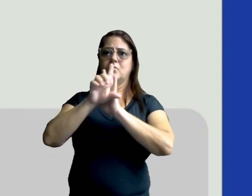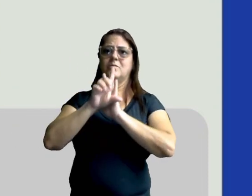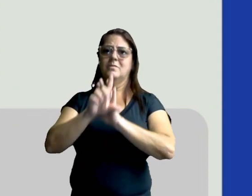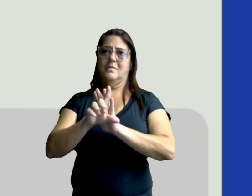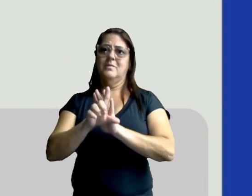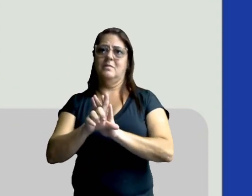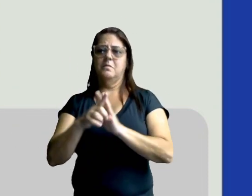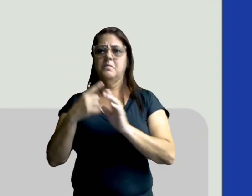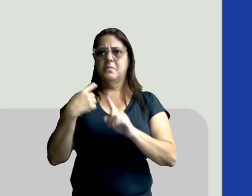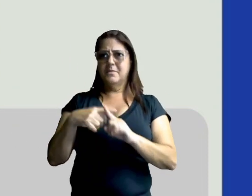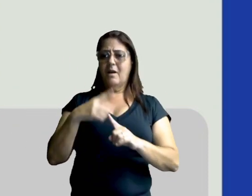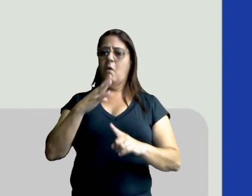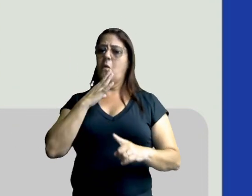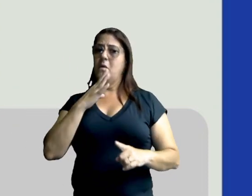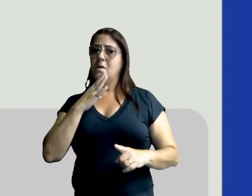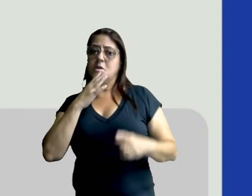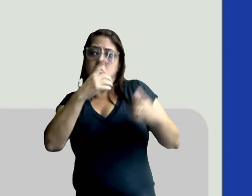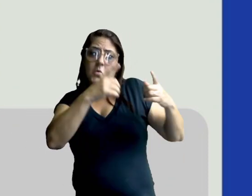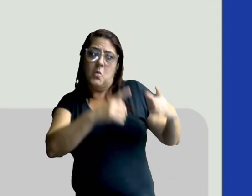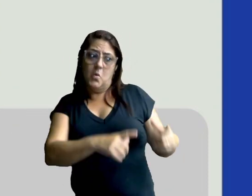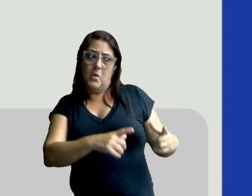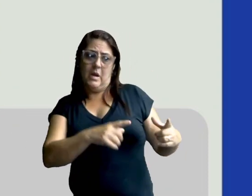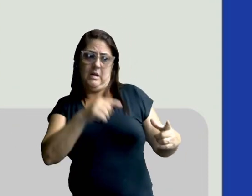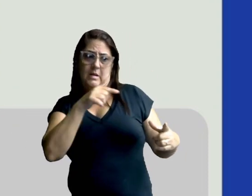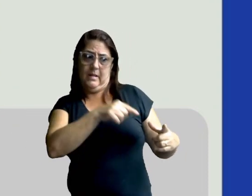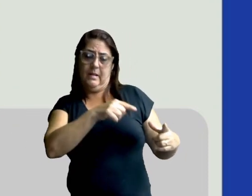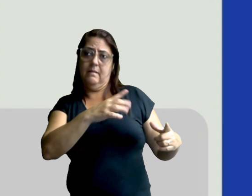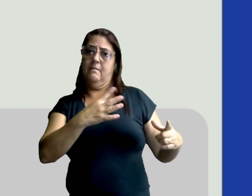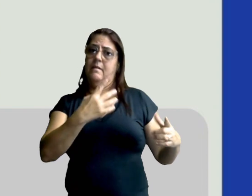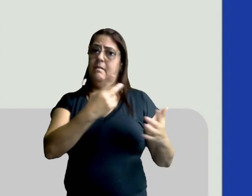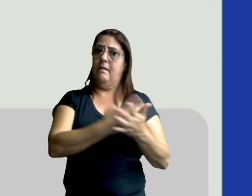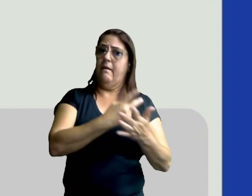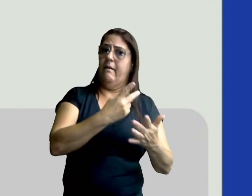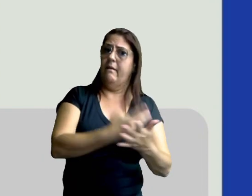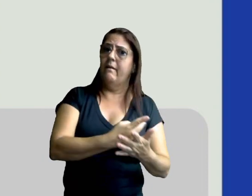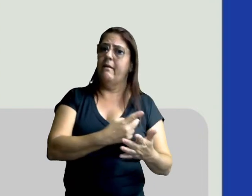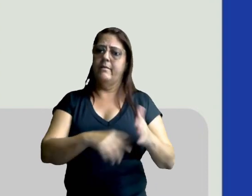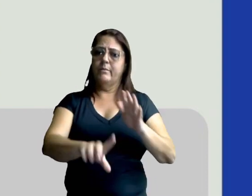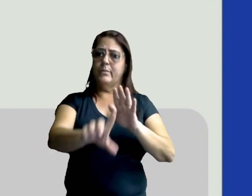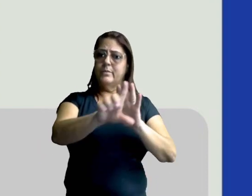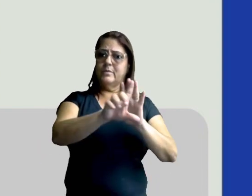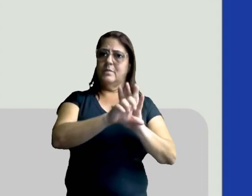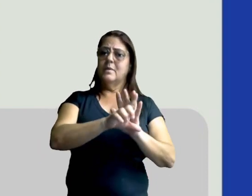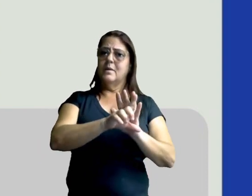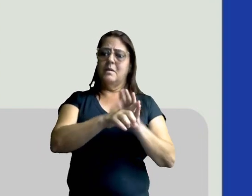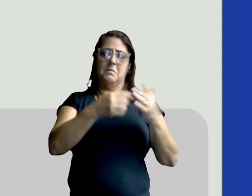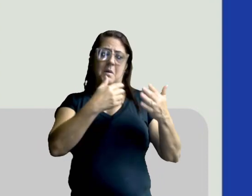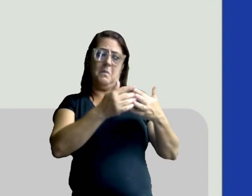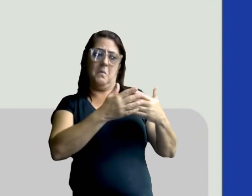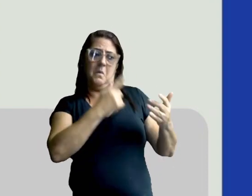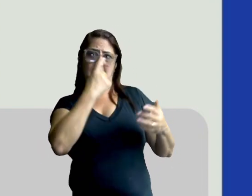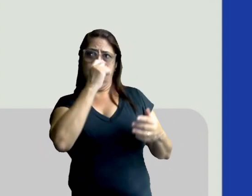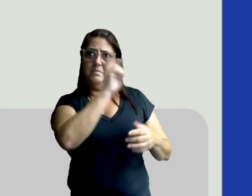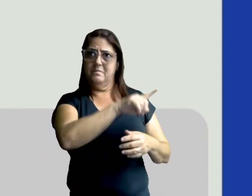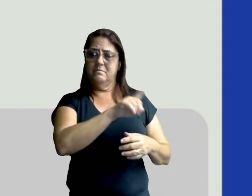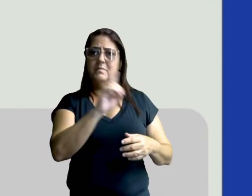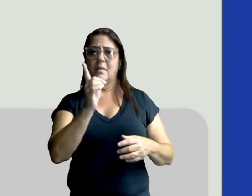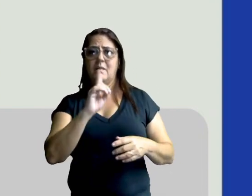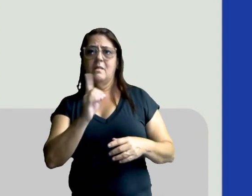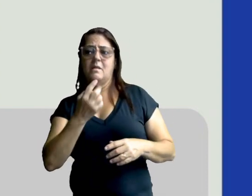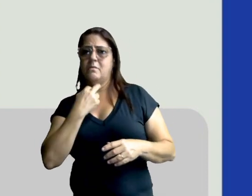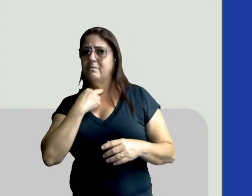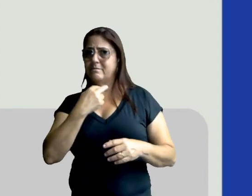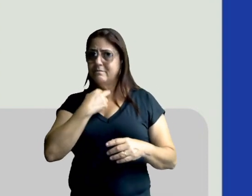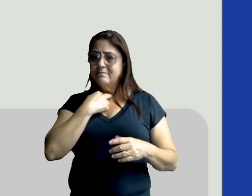tá? Então, se você conhece algum lugar, tá errado, aquele ali já está proibido por lei. A construção, por exemplo, de represas